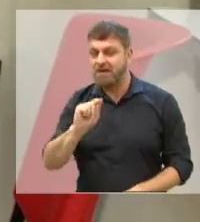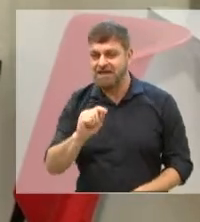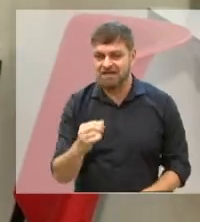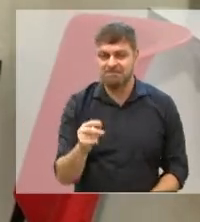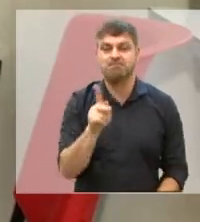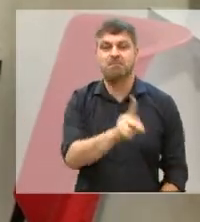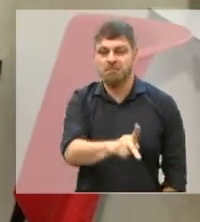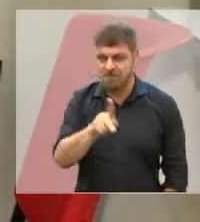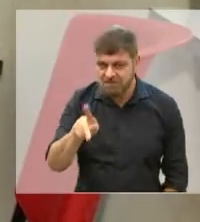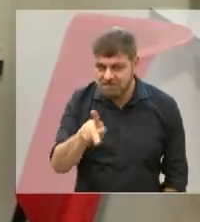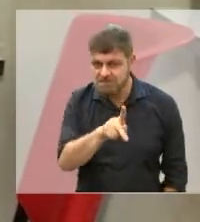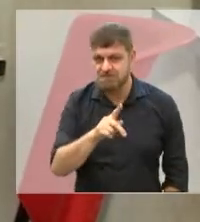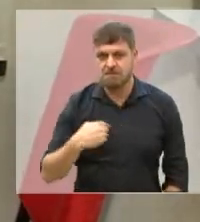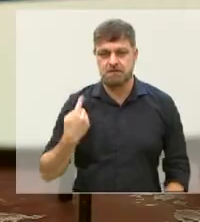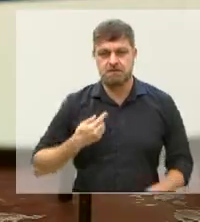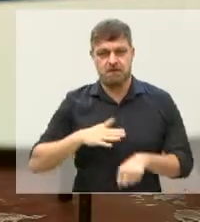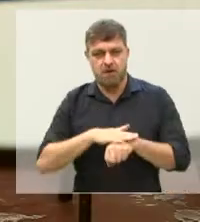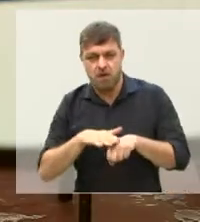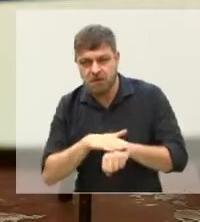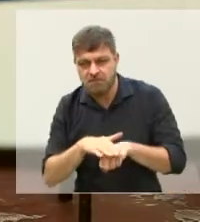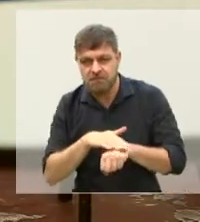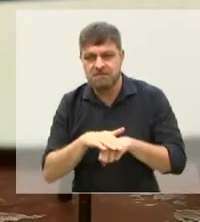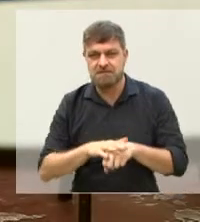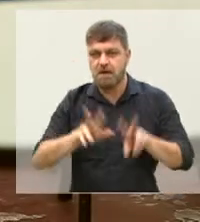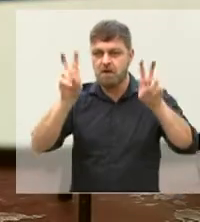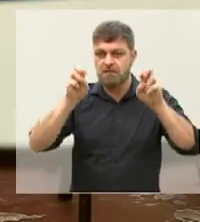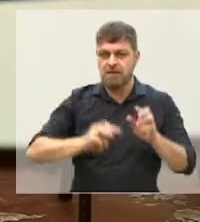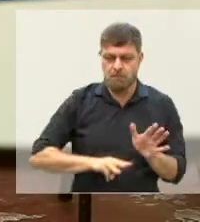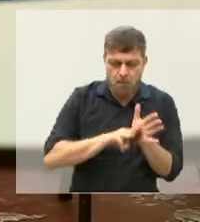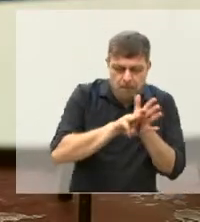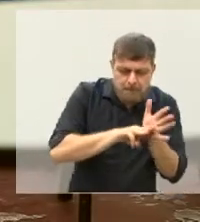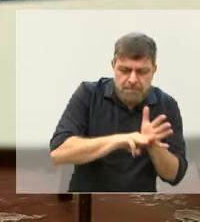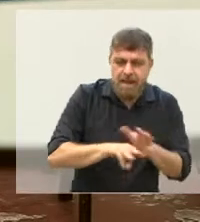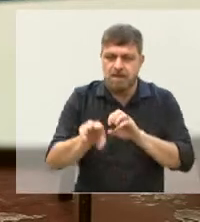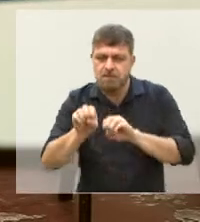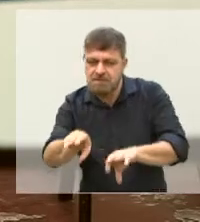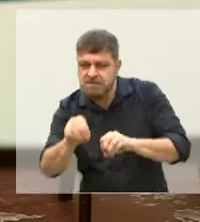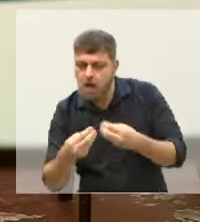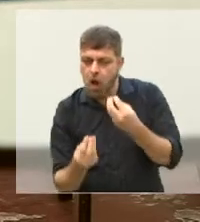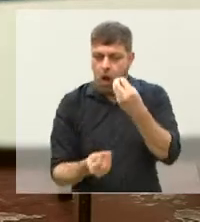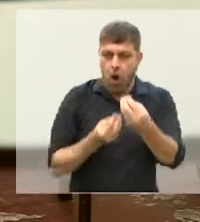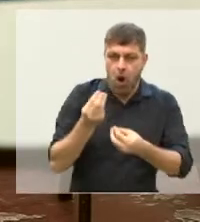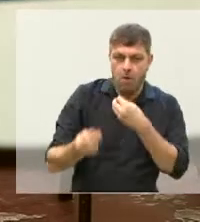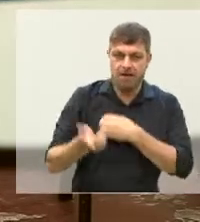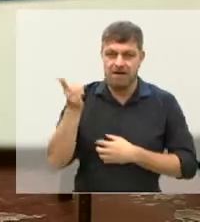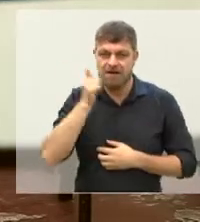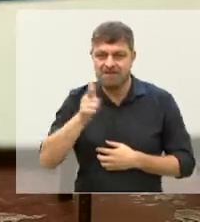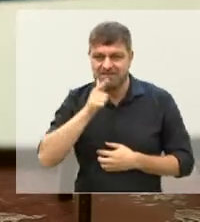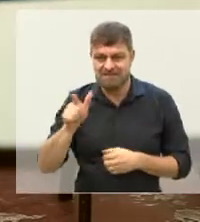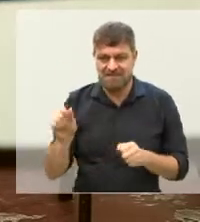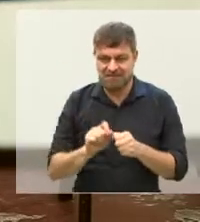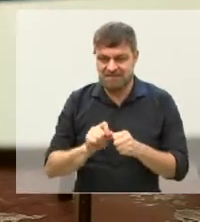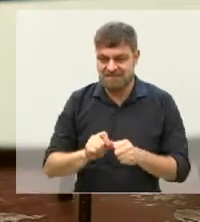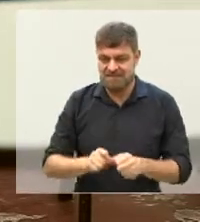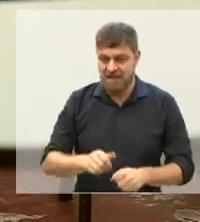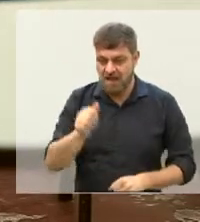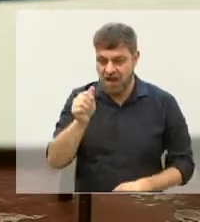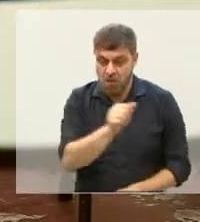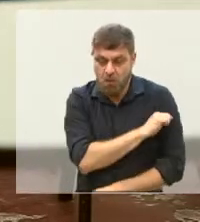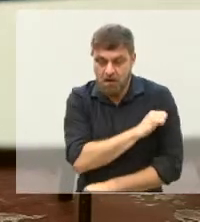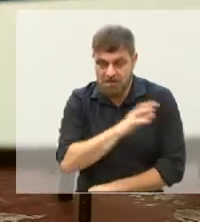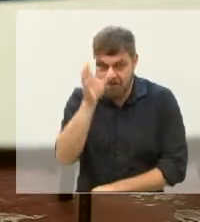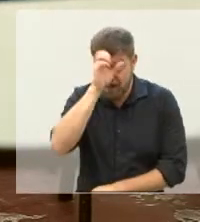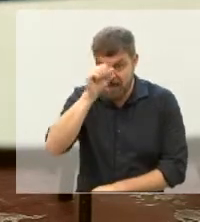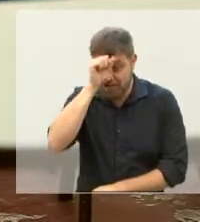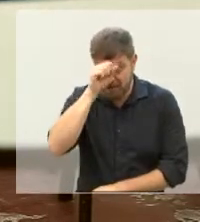do professor, né? A gente estava conversando anteriormente sobre métodos de ensino, como é que faz para chegar aquela mensagem até o aluno. O